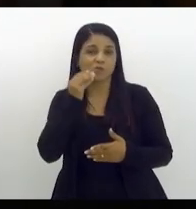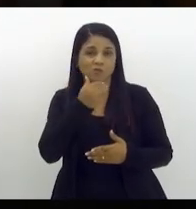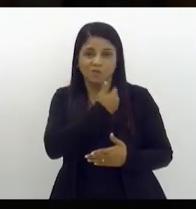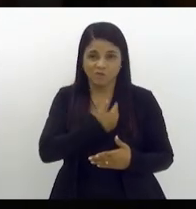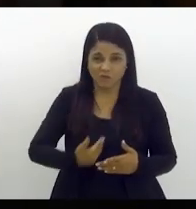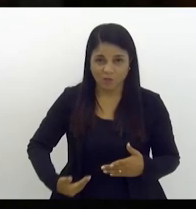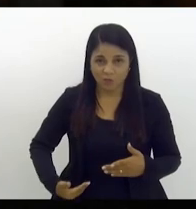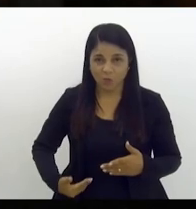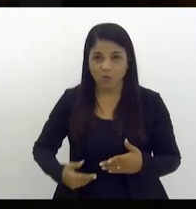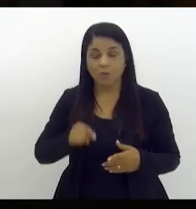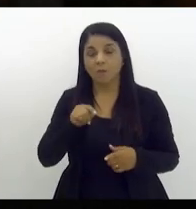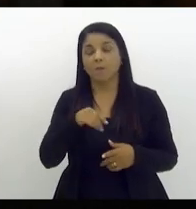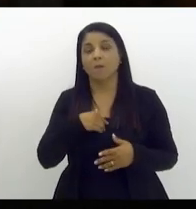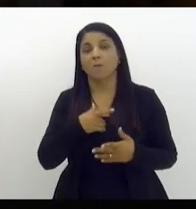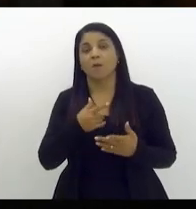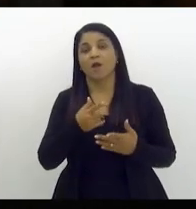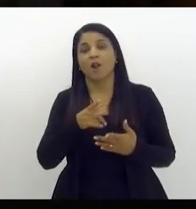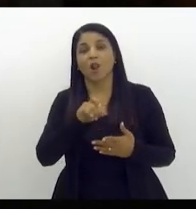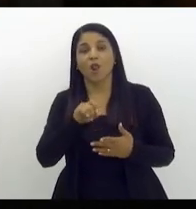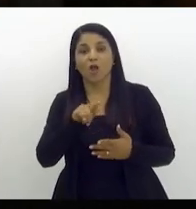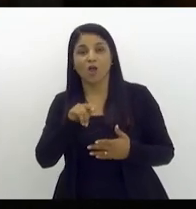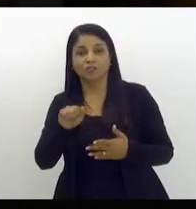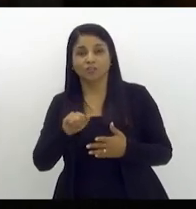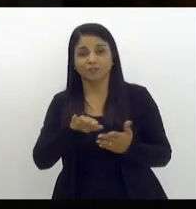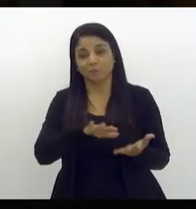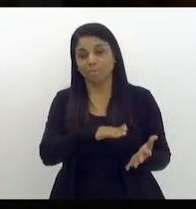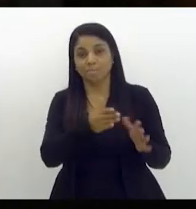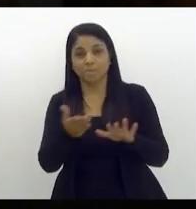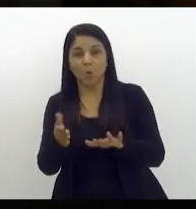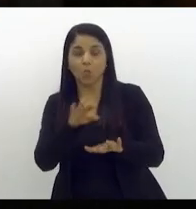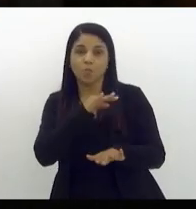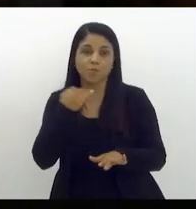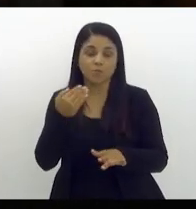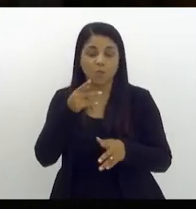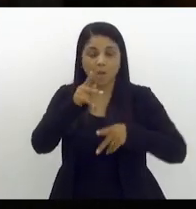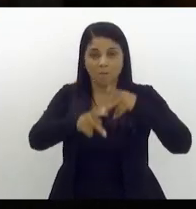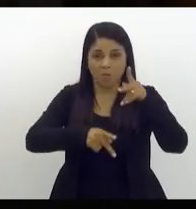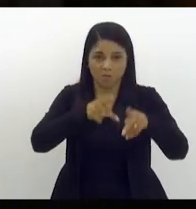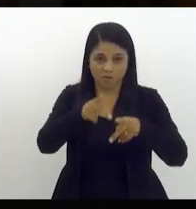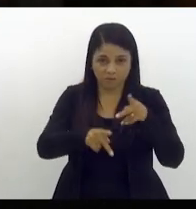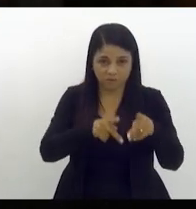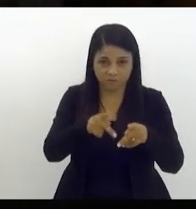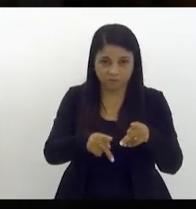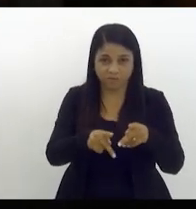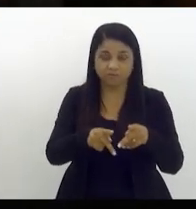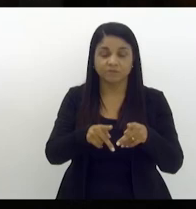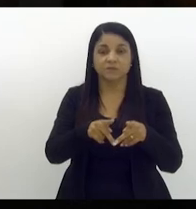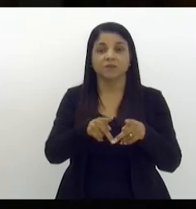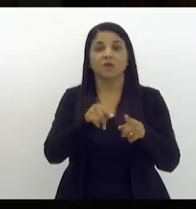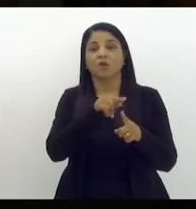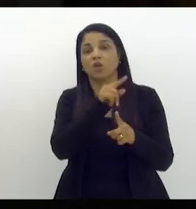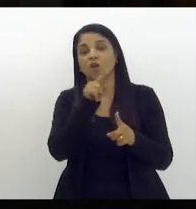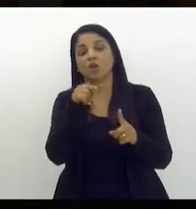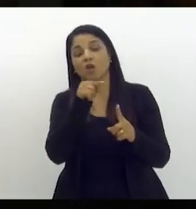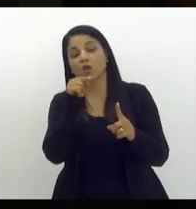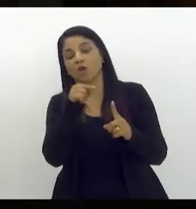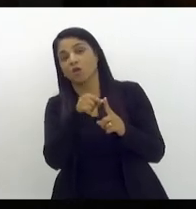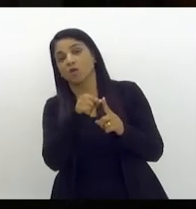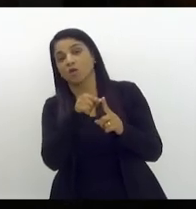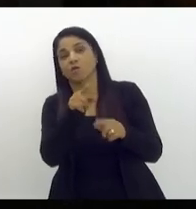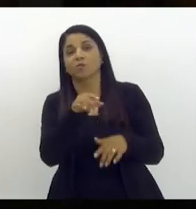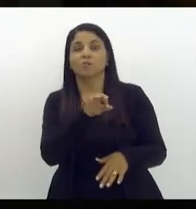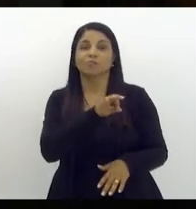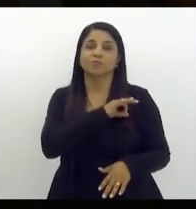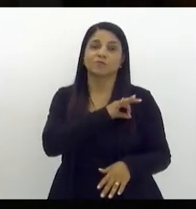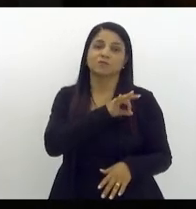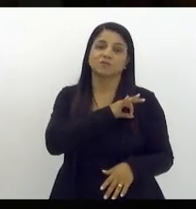lógica genocida que inviabiliza a vida da população. E aí coloca como alvo tanto os policiais